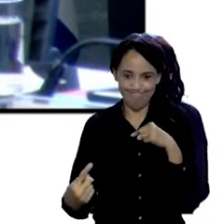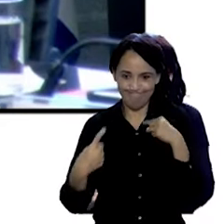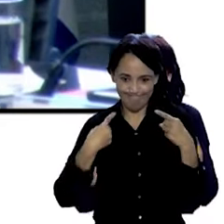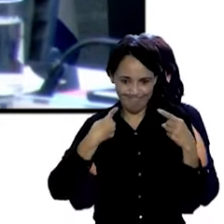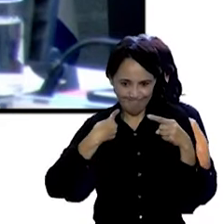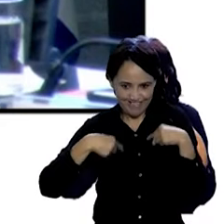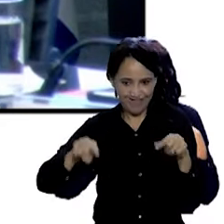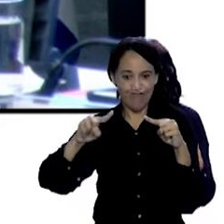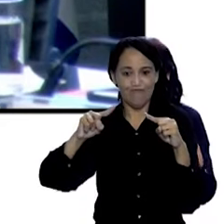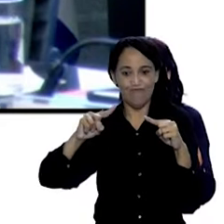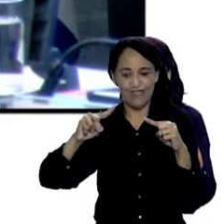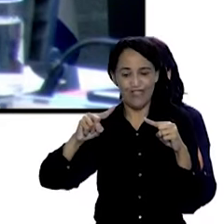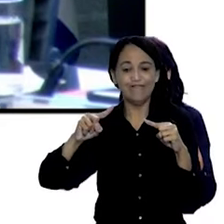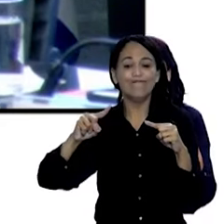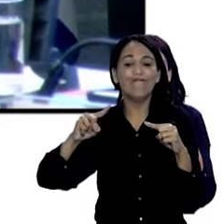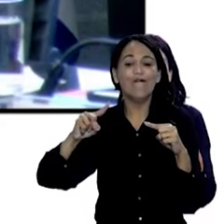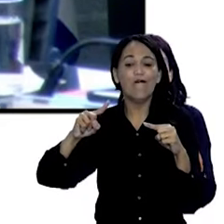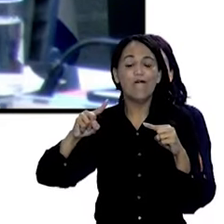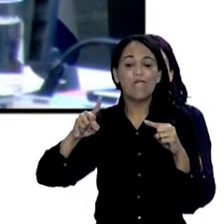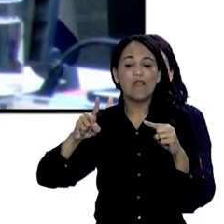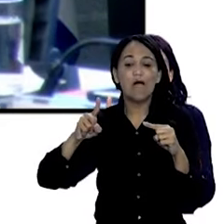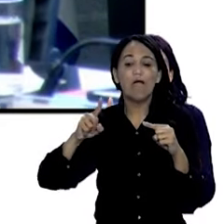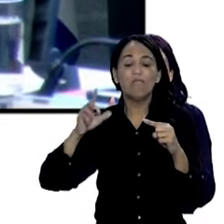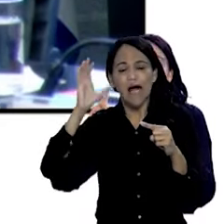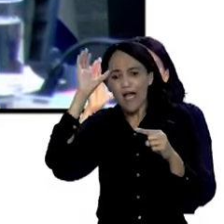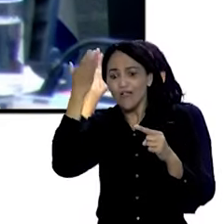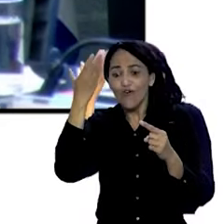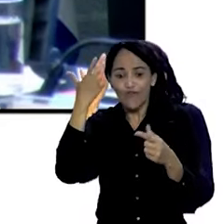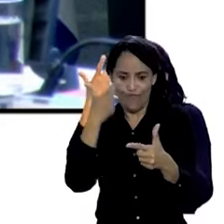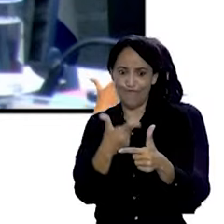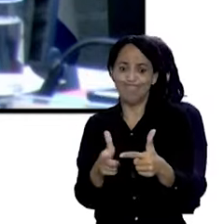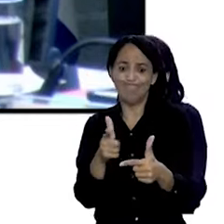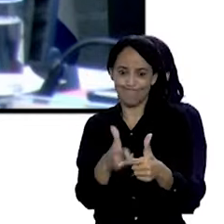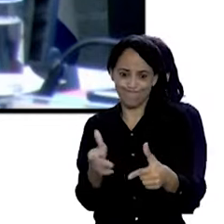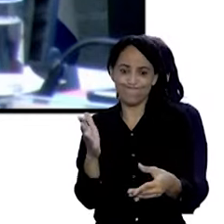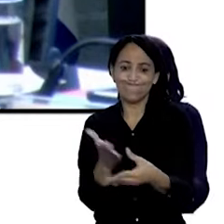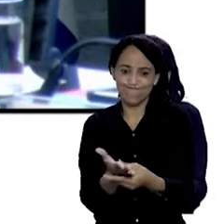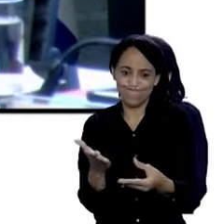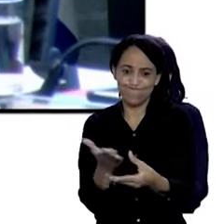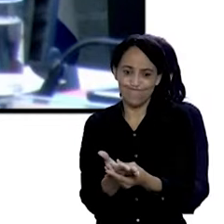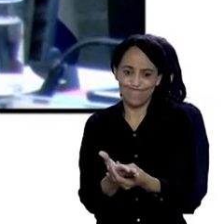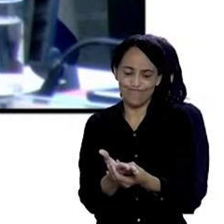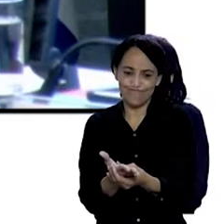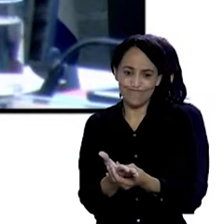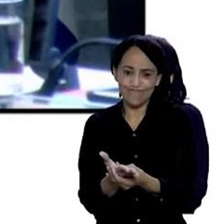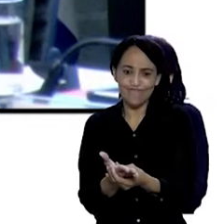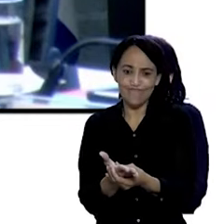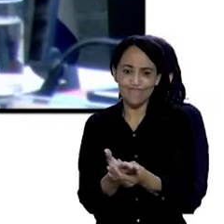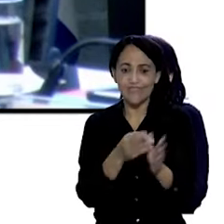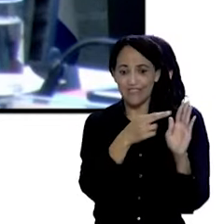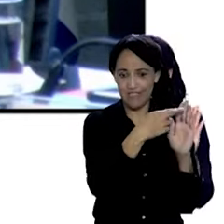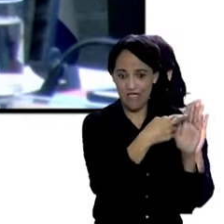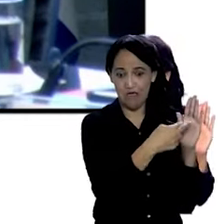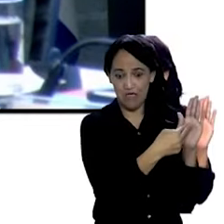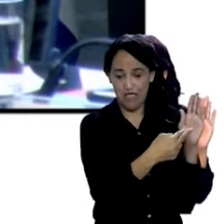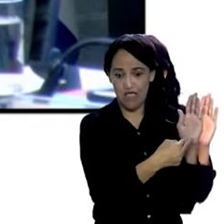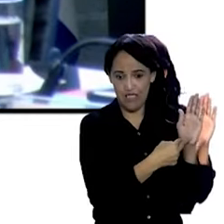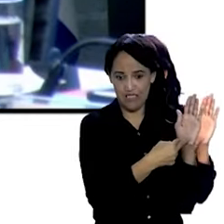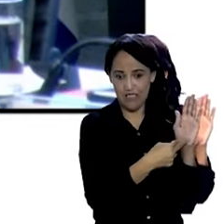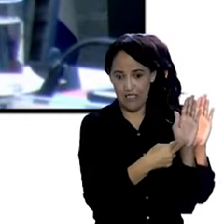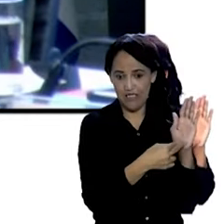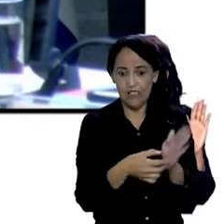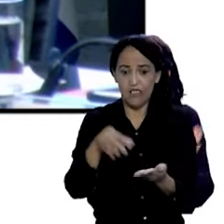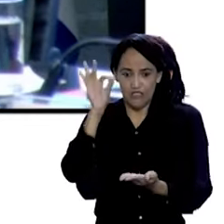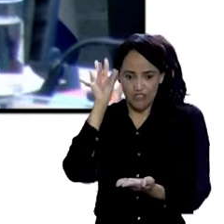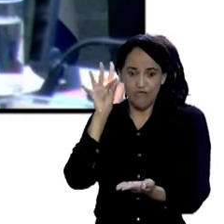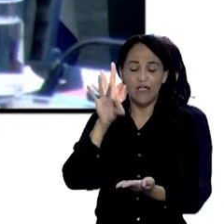é que tem requisitos de procedência e requisitos de admissibilidade os requisitos da admissibilidade